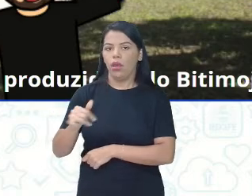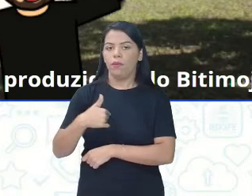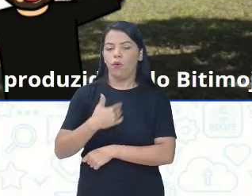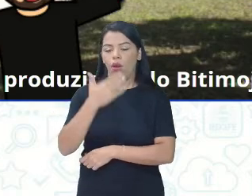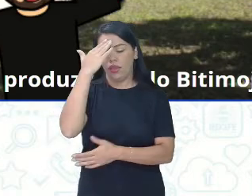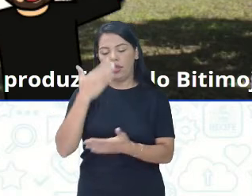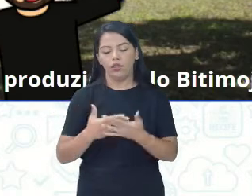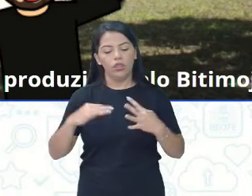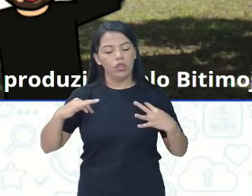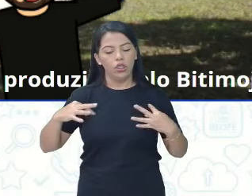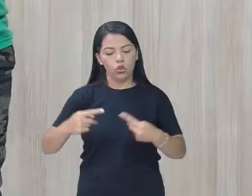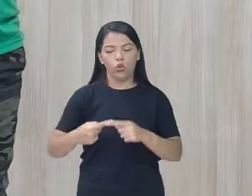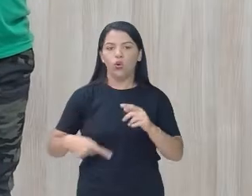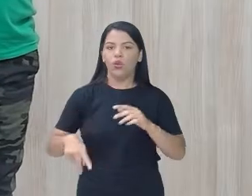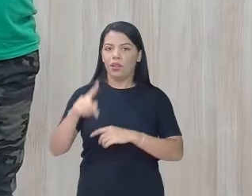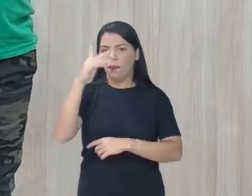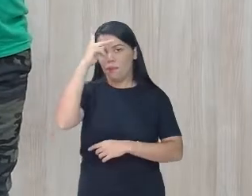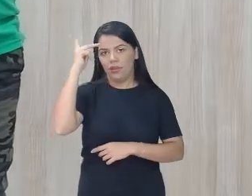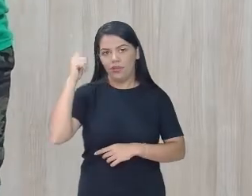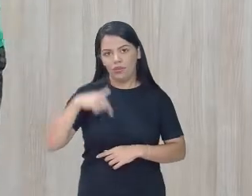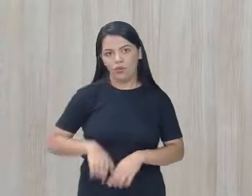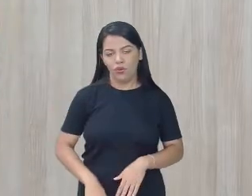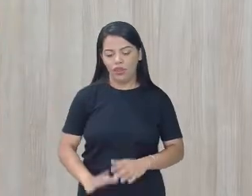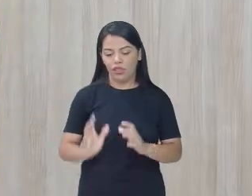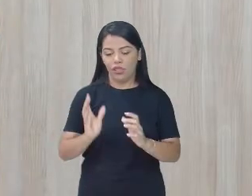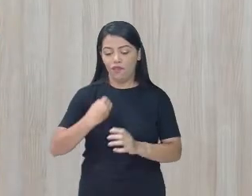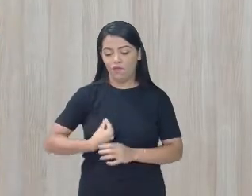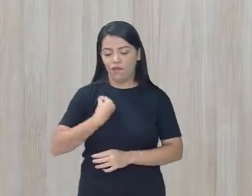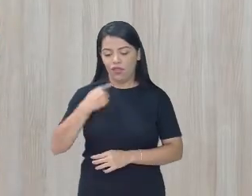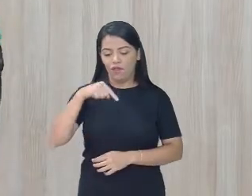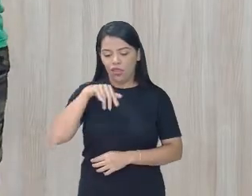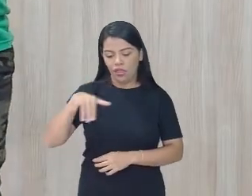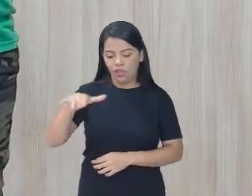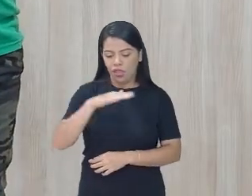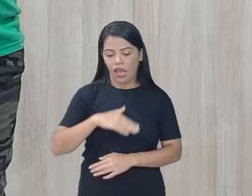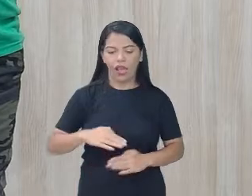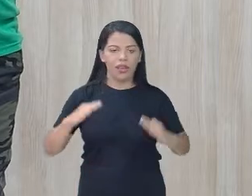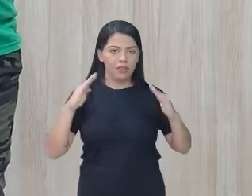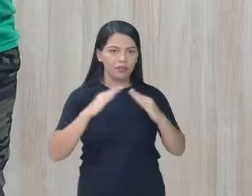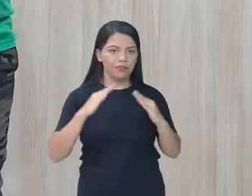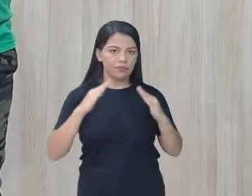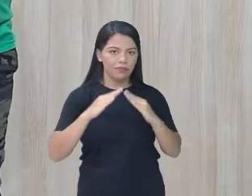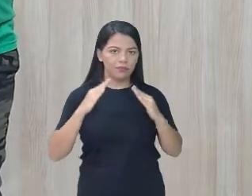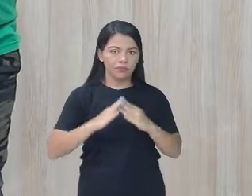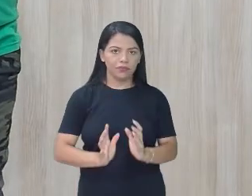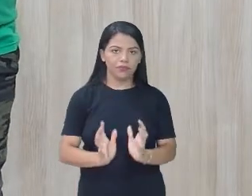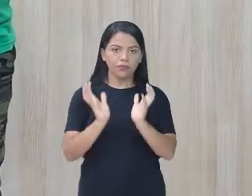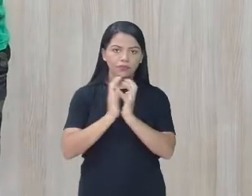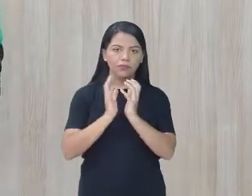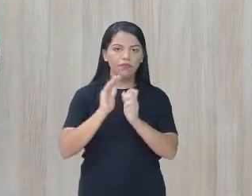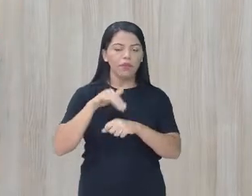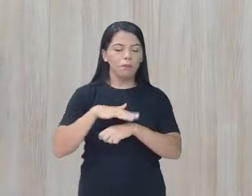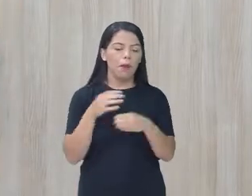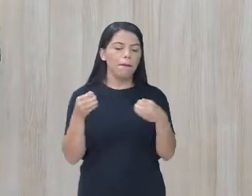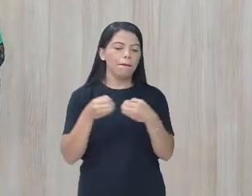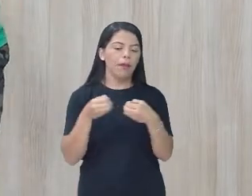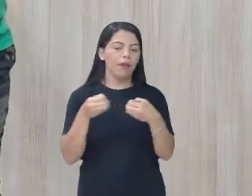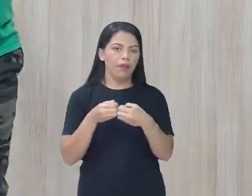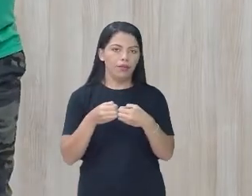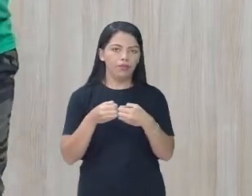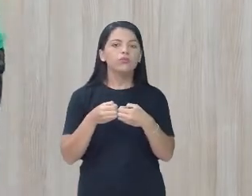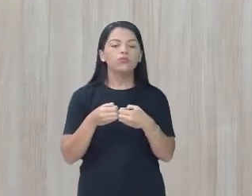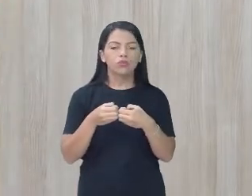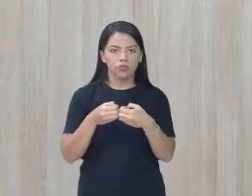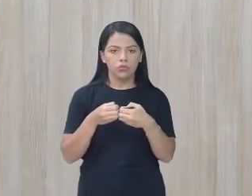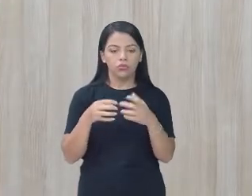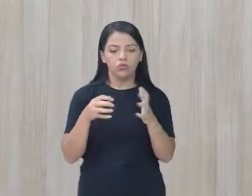mora nessa região aqui mais metropolitana, né, do Recife, ou mais próximo do centro, na necessidade de